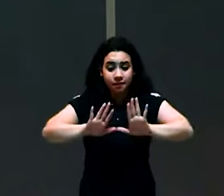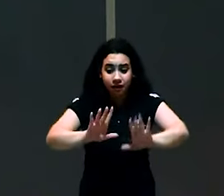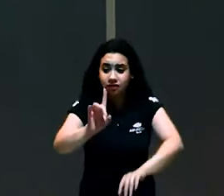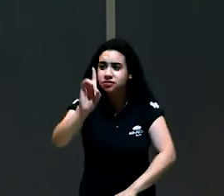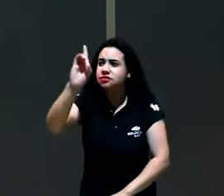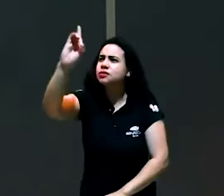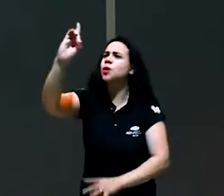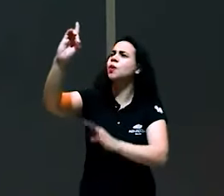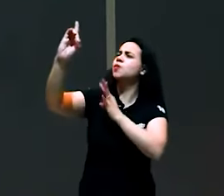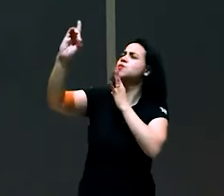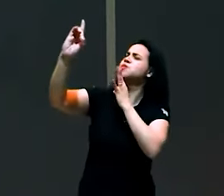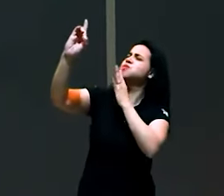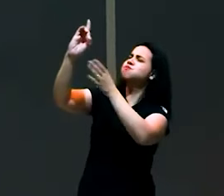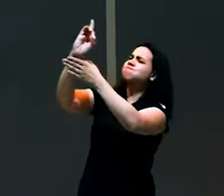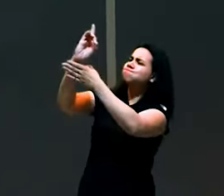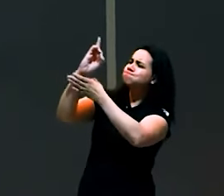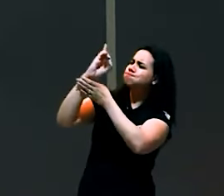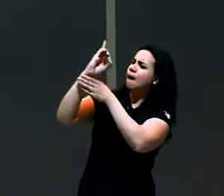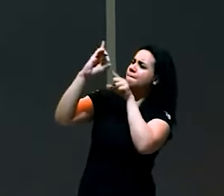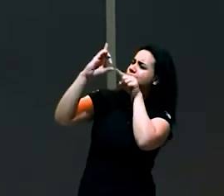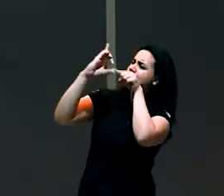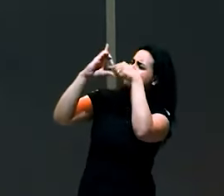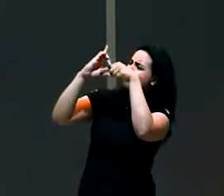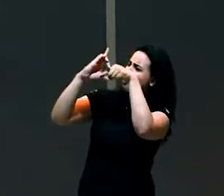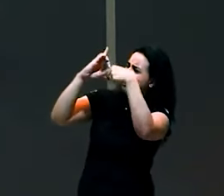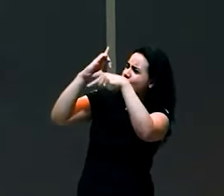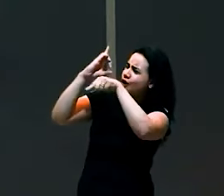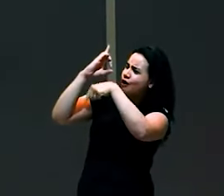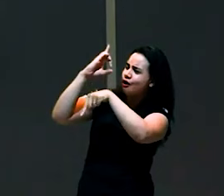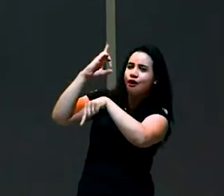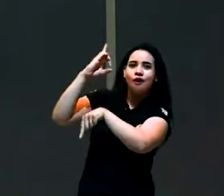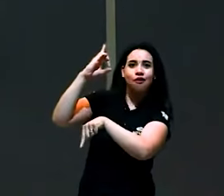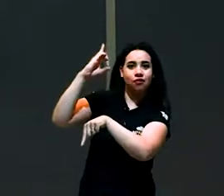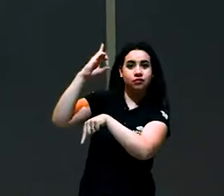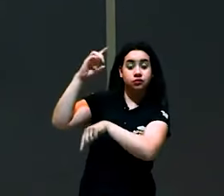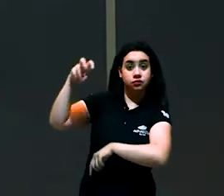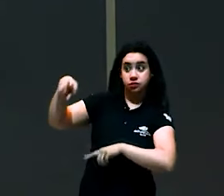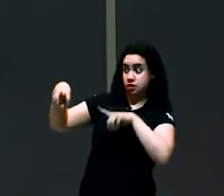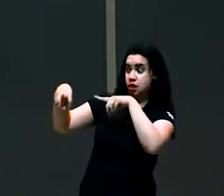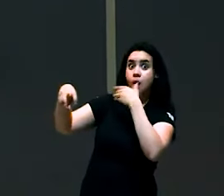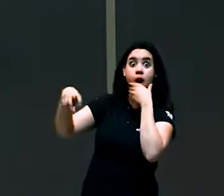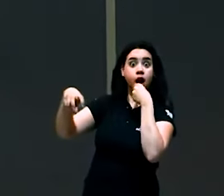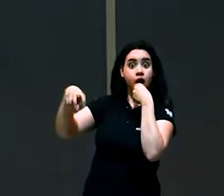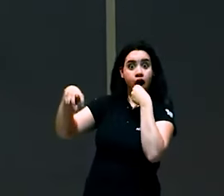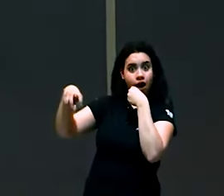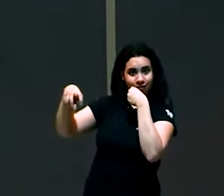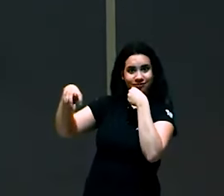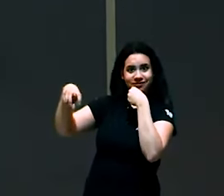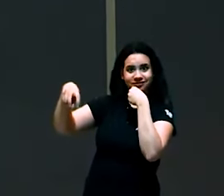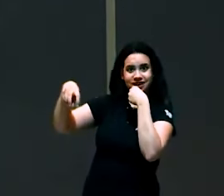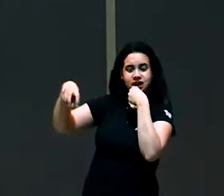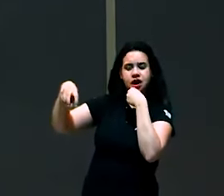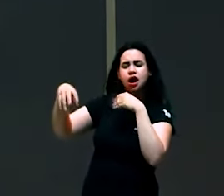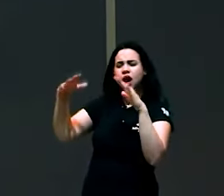Deus, amou profundamente a Deus e orava de 5 a 7 horas por dia com uma